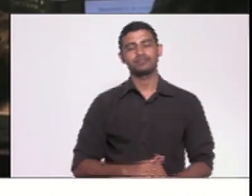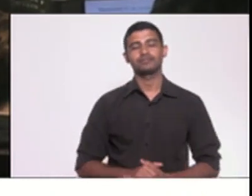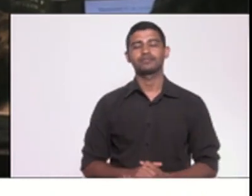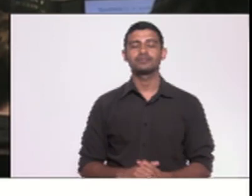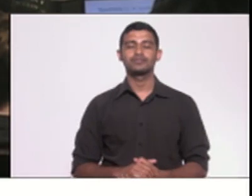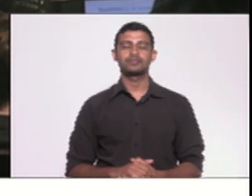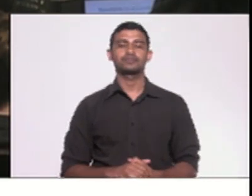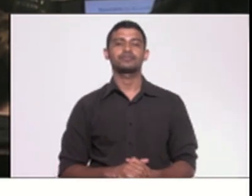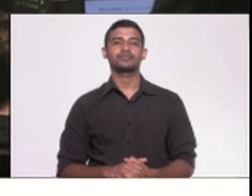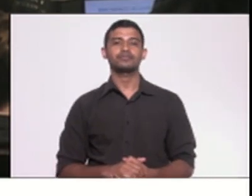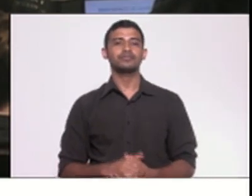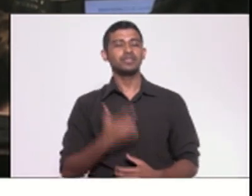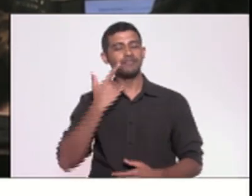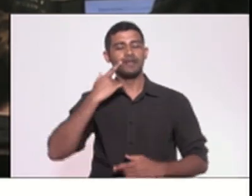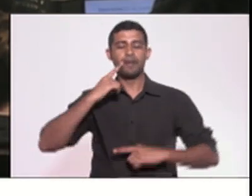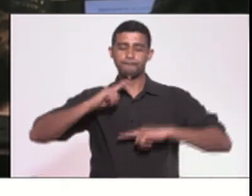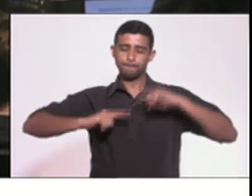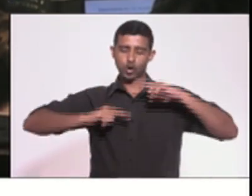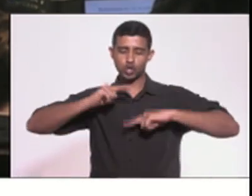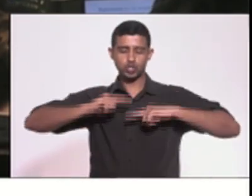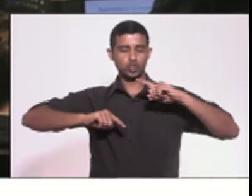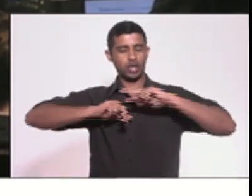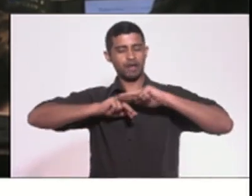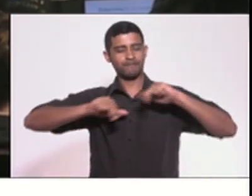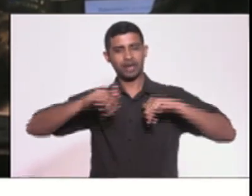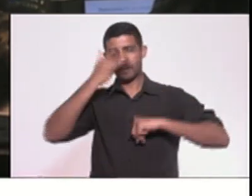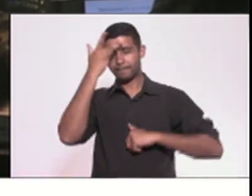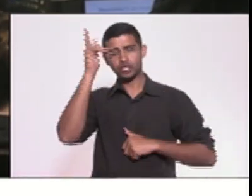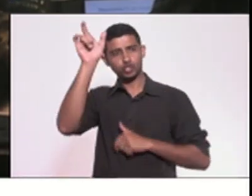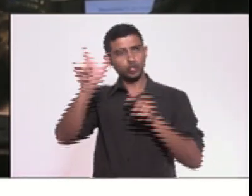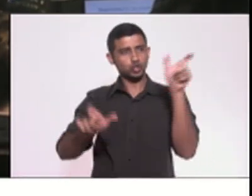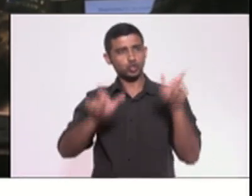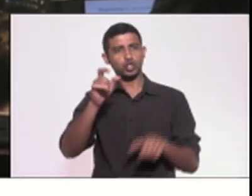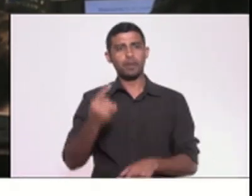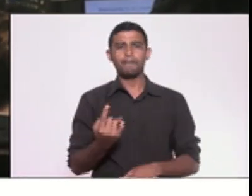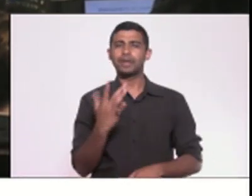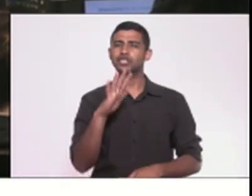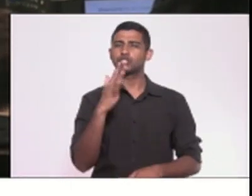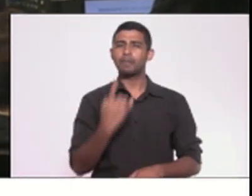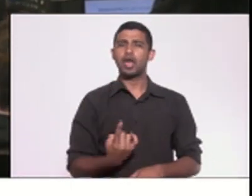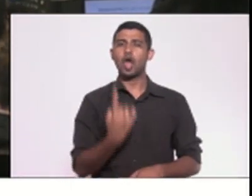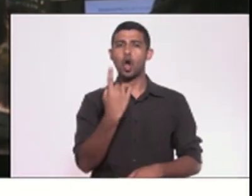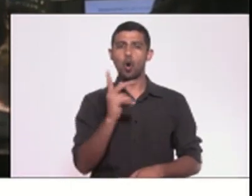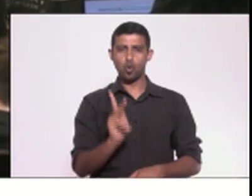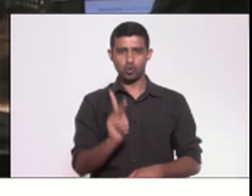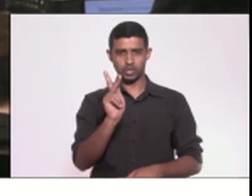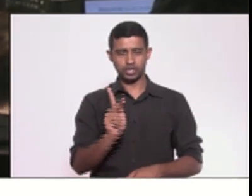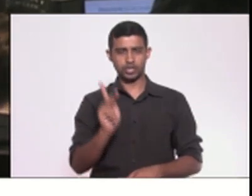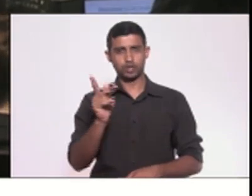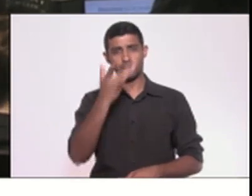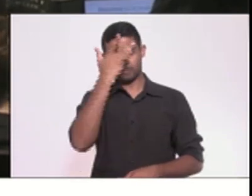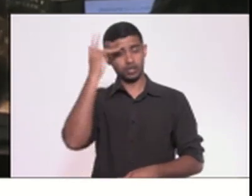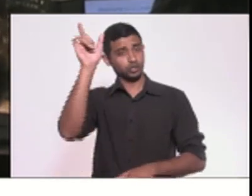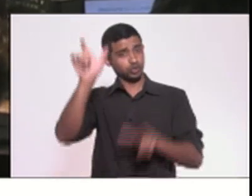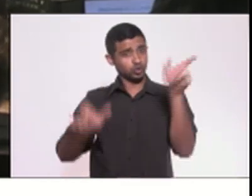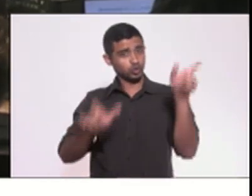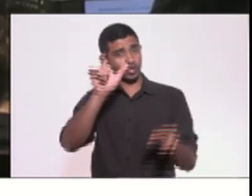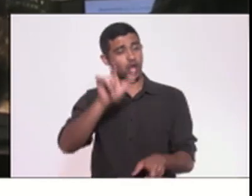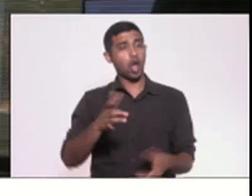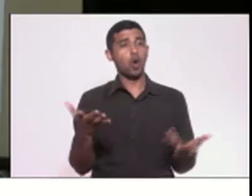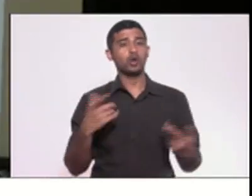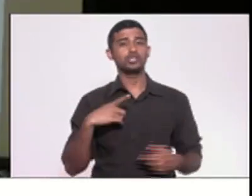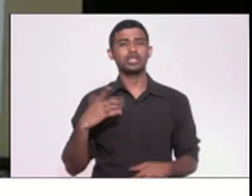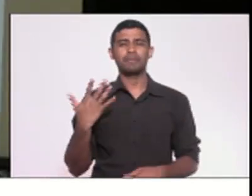A geração de resíduo por pessoa gera em média de 1 quilo por pessoa. Hoje nós temos em torno de 17